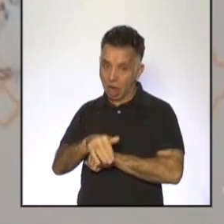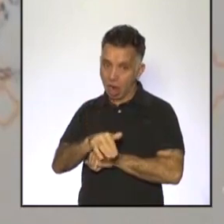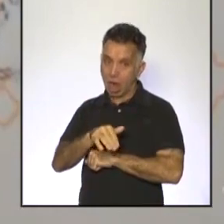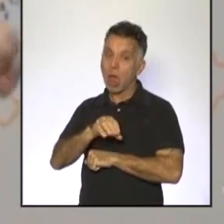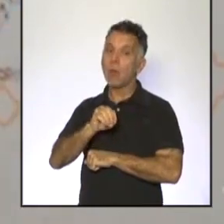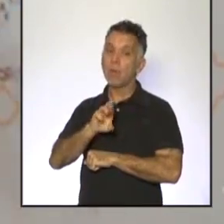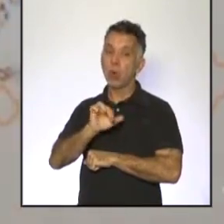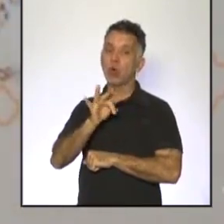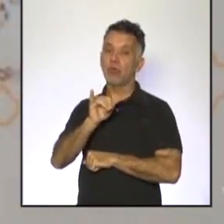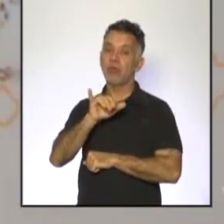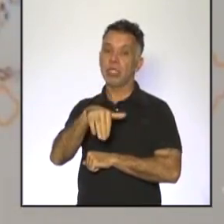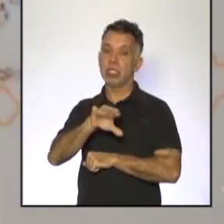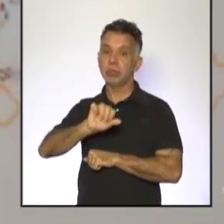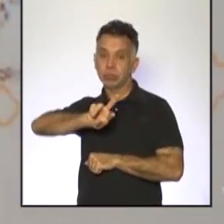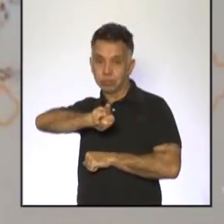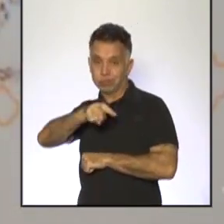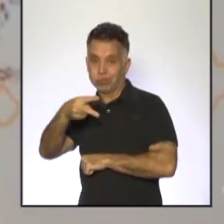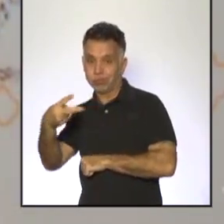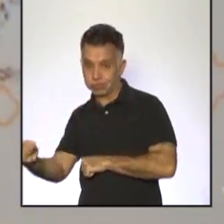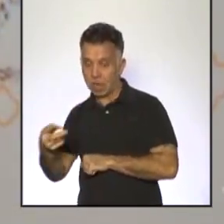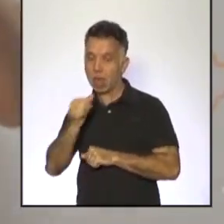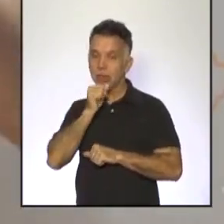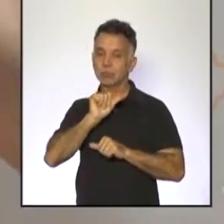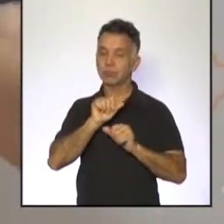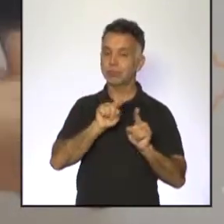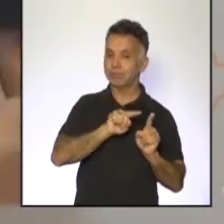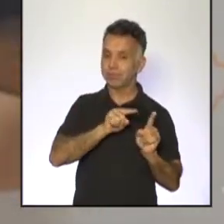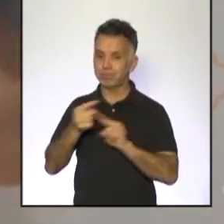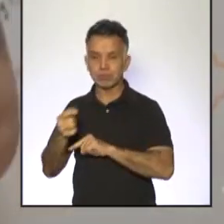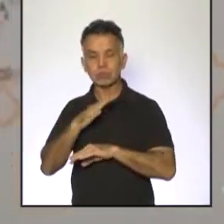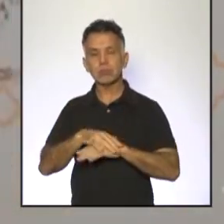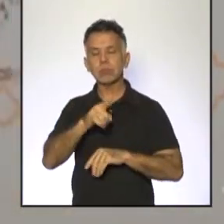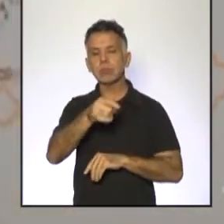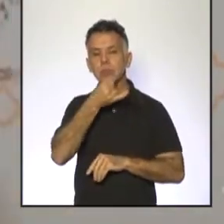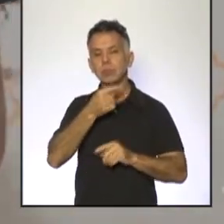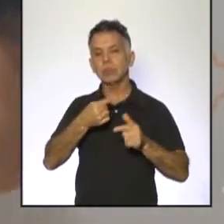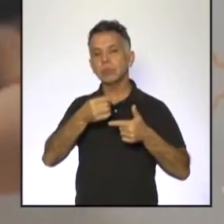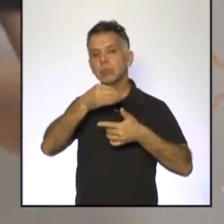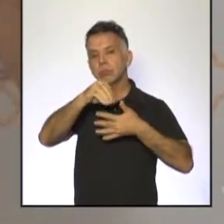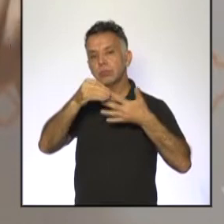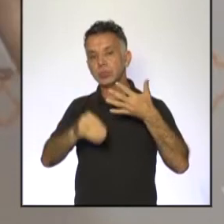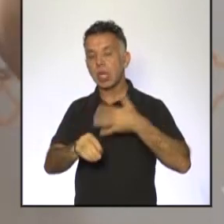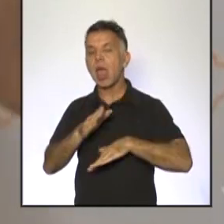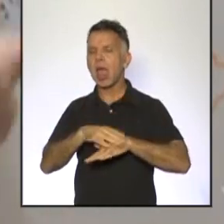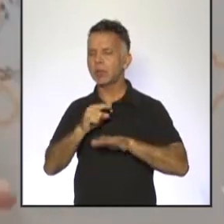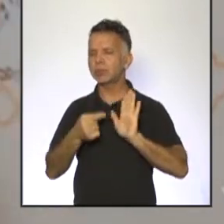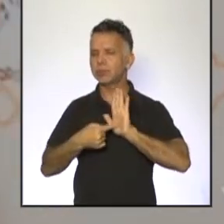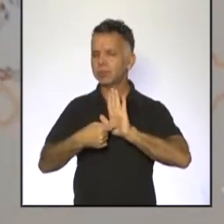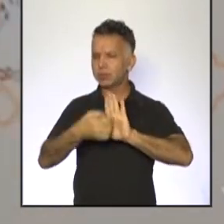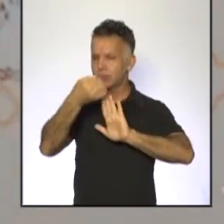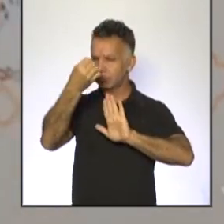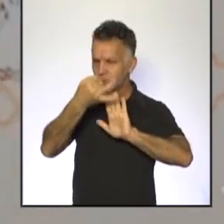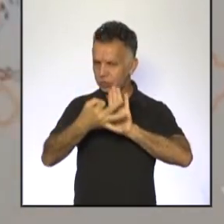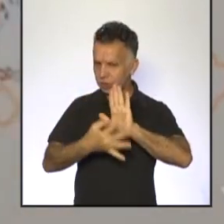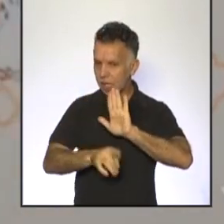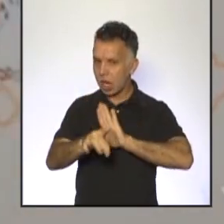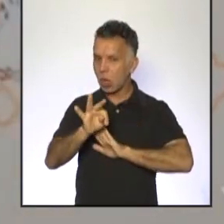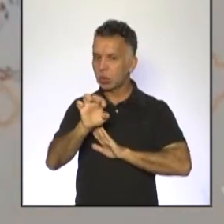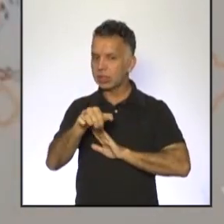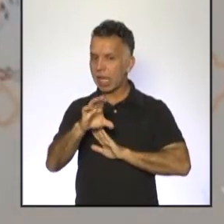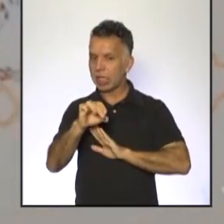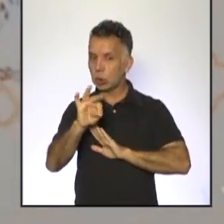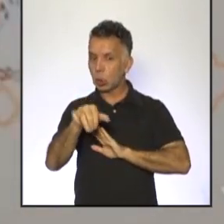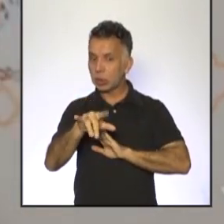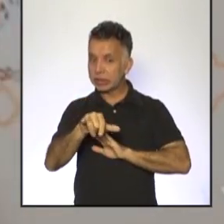limites tangenciais e limites convergentes. Dito isso, a gente entra no tectonismo, que é uma outra característica fundamental dos